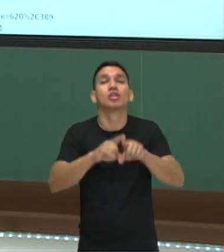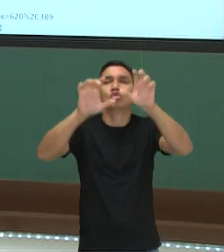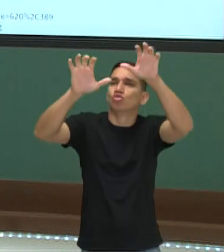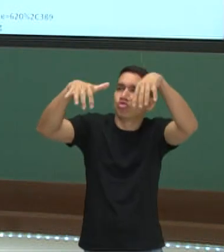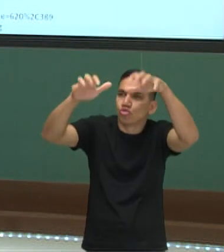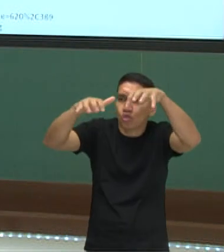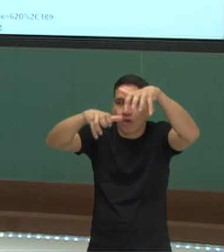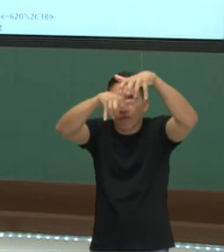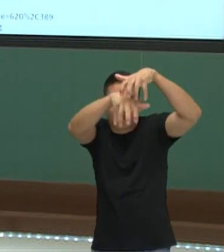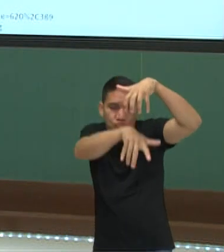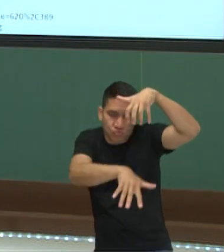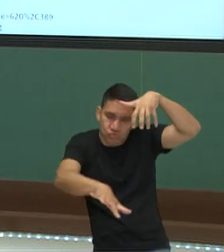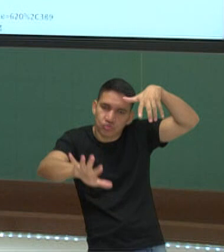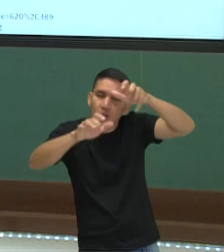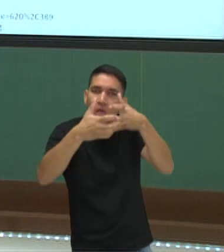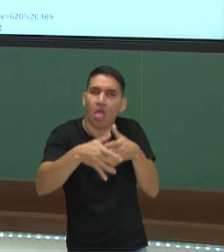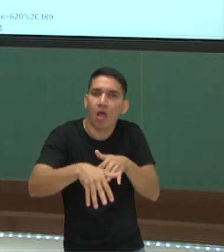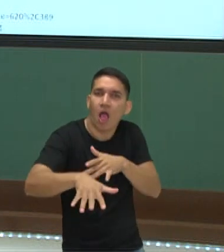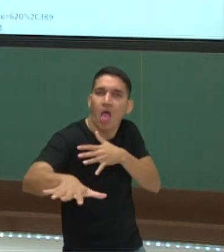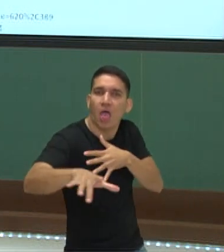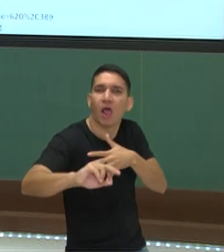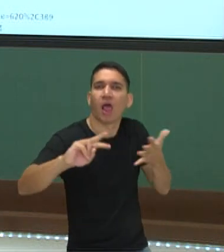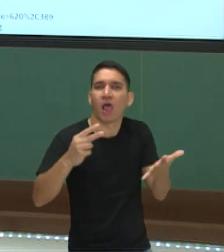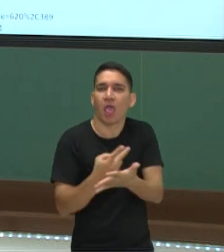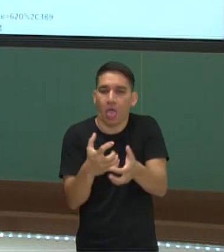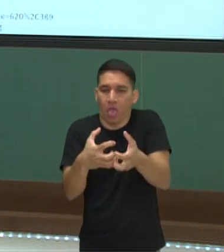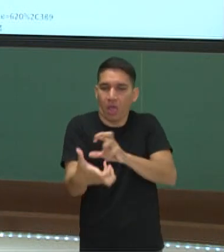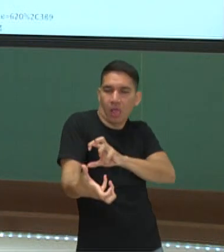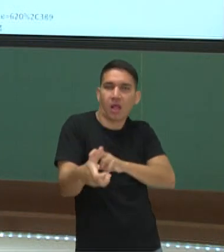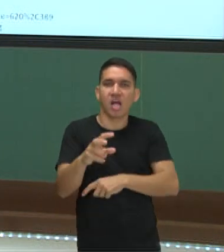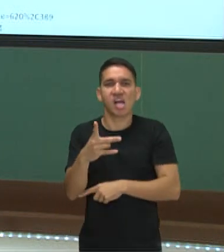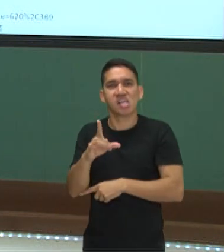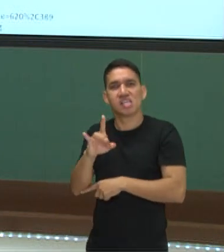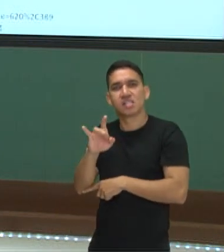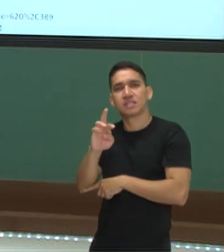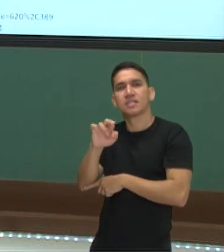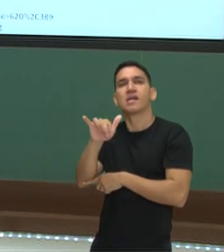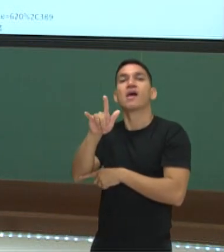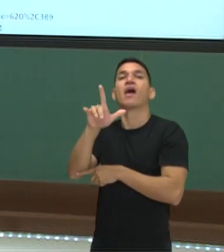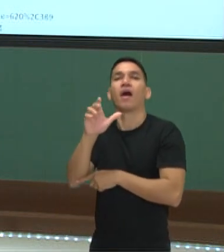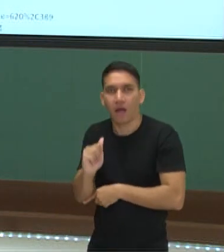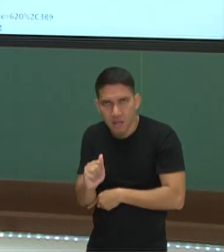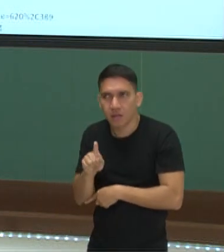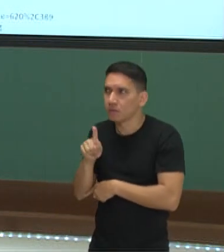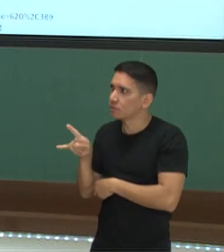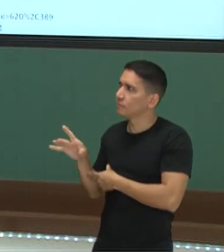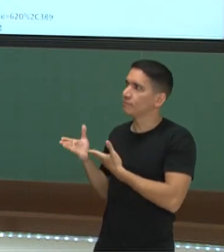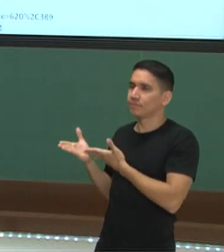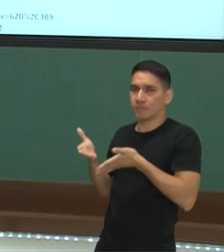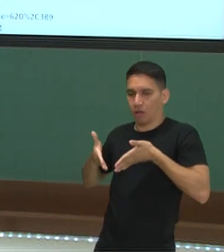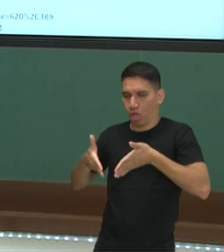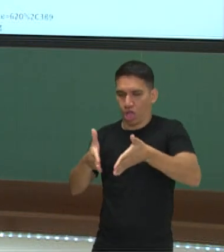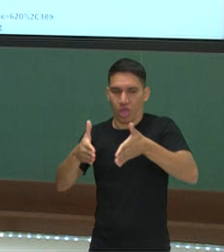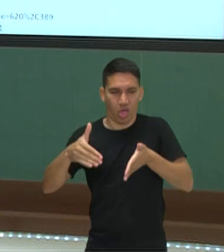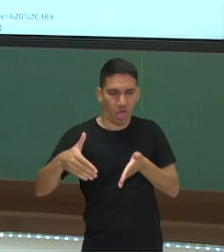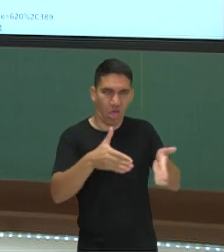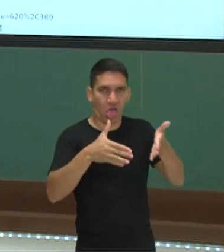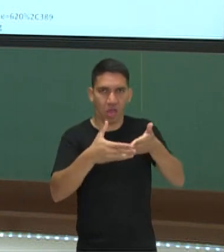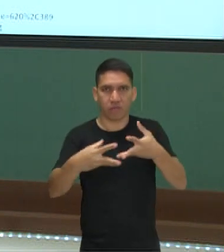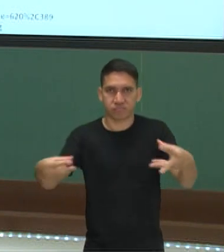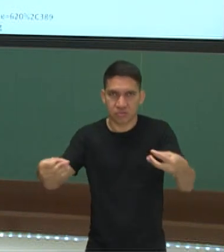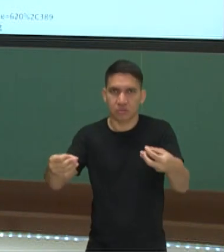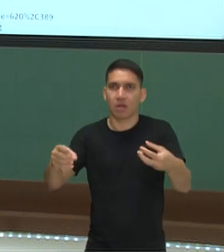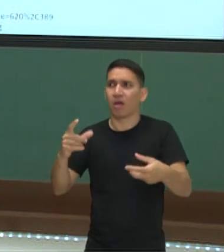levou, erosão hídrica, formou essas estruturas, esses buracos, vossorocas. Nessa imagem da